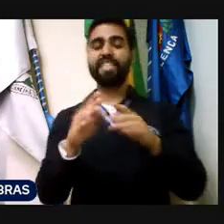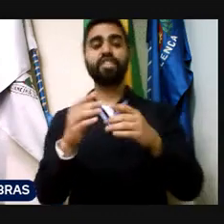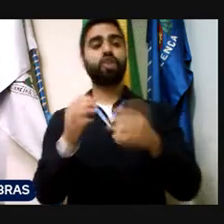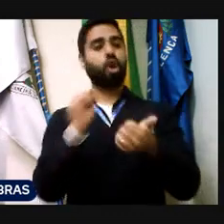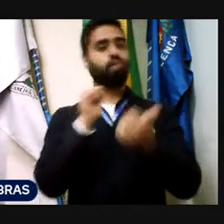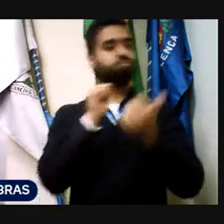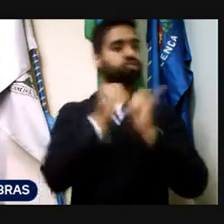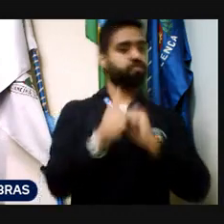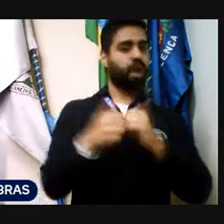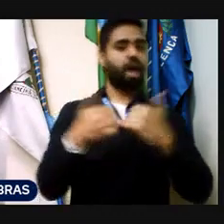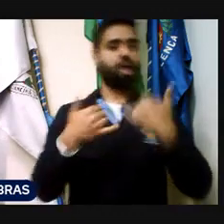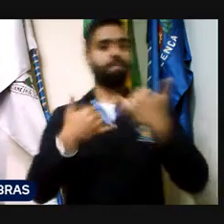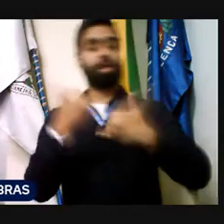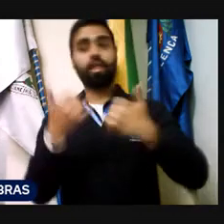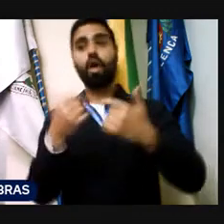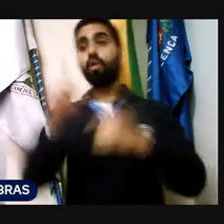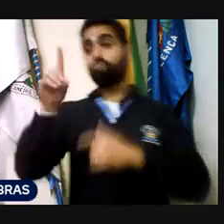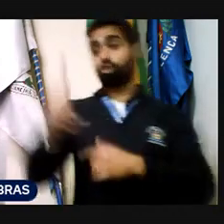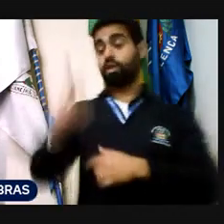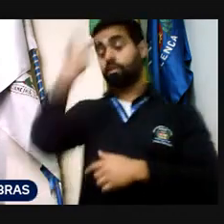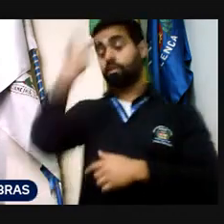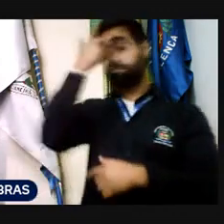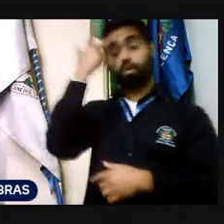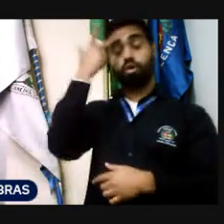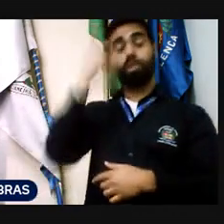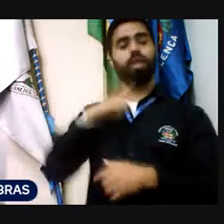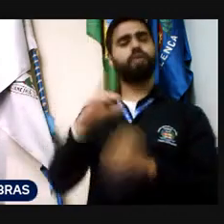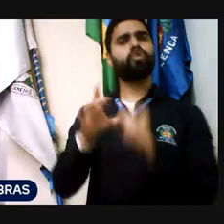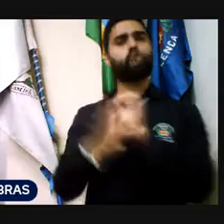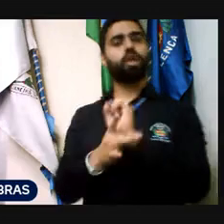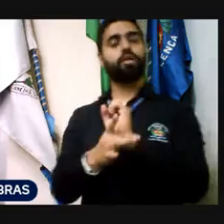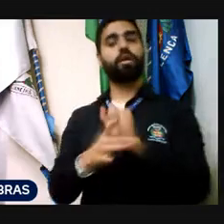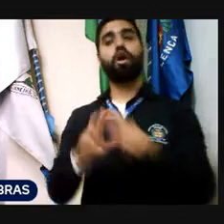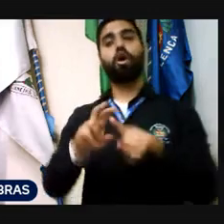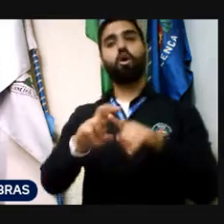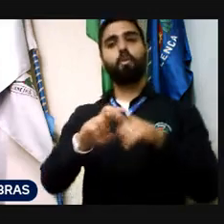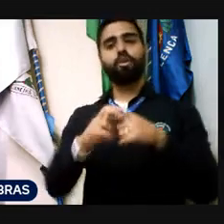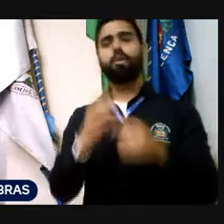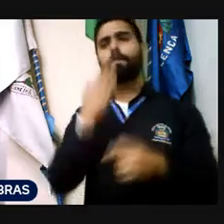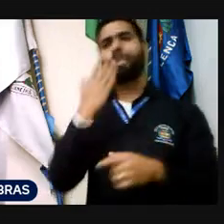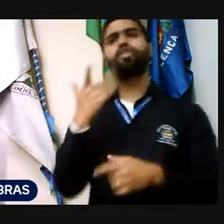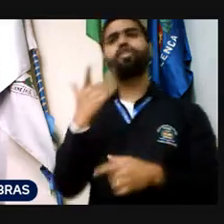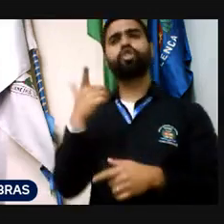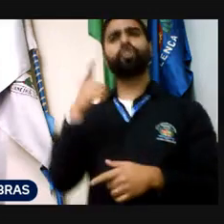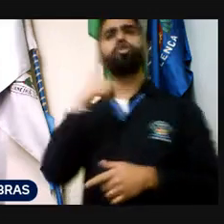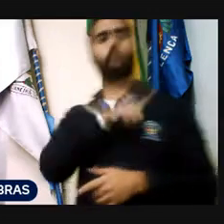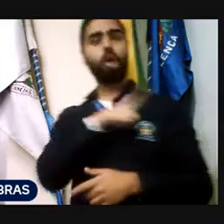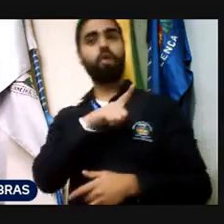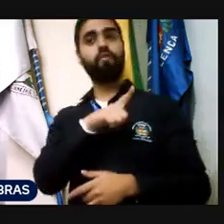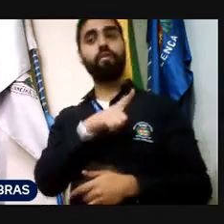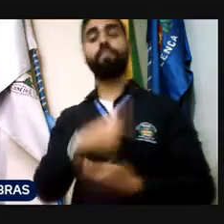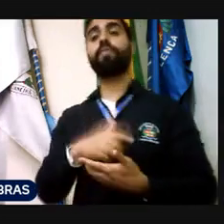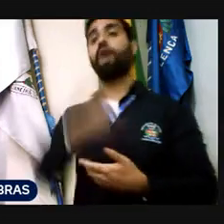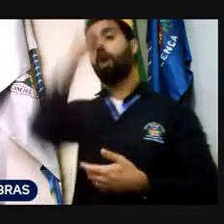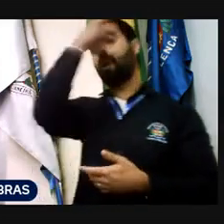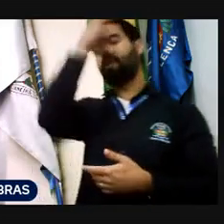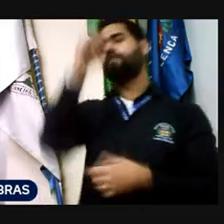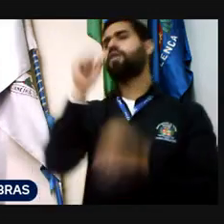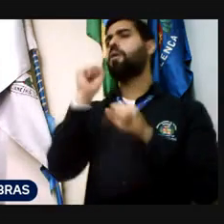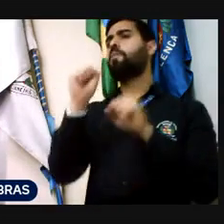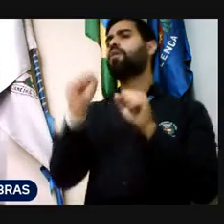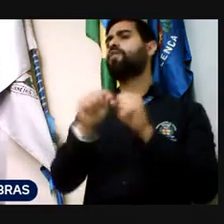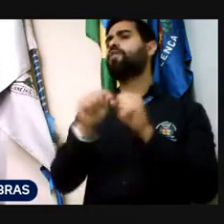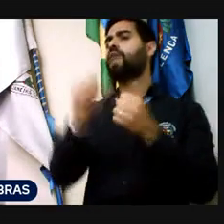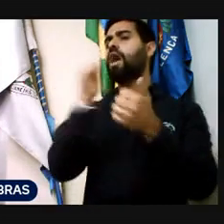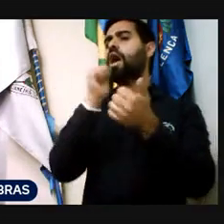direito individual e coletivo constitucionalmente assegurado. Assim, mais uma vez, solicitando ao Executivo Municipal a